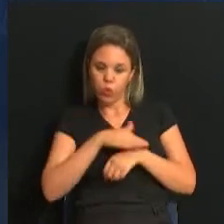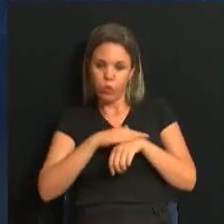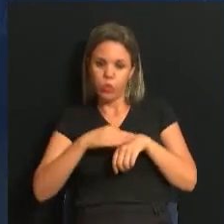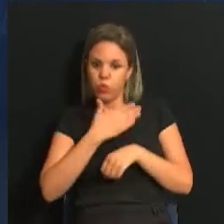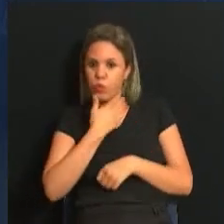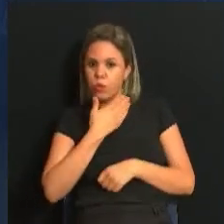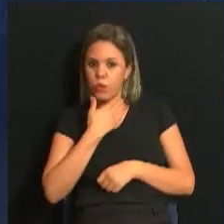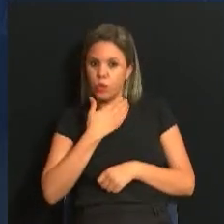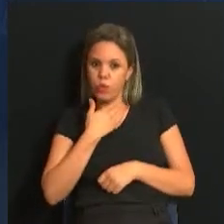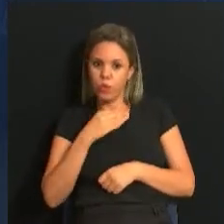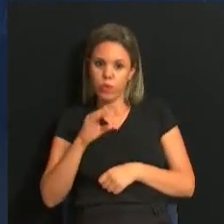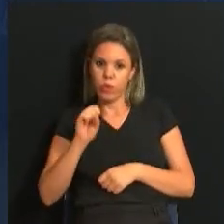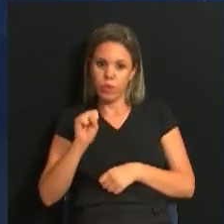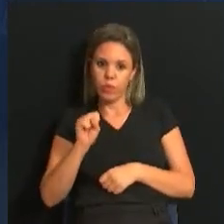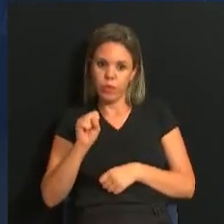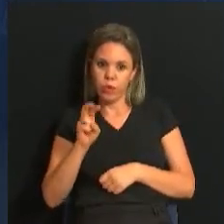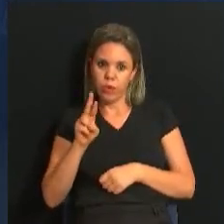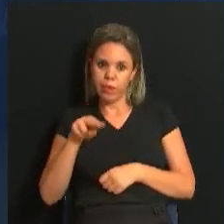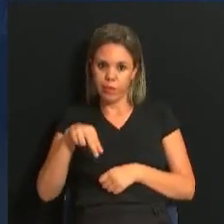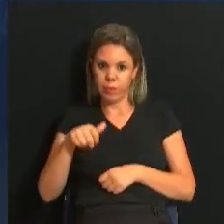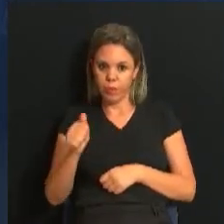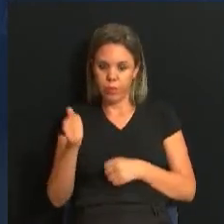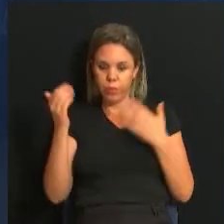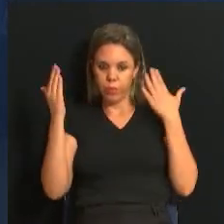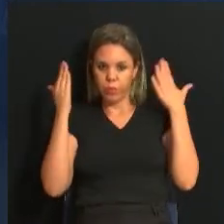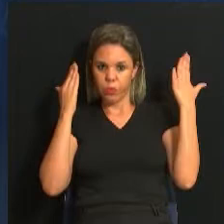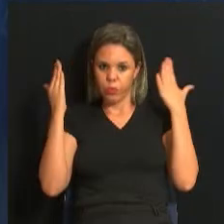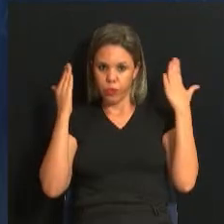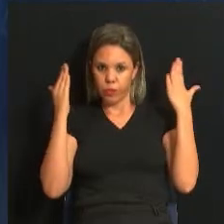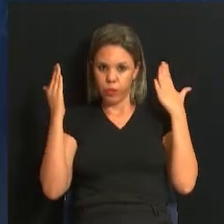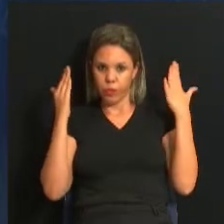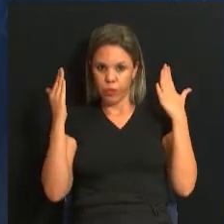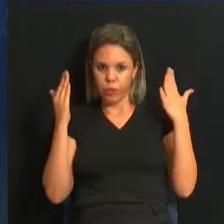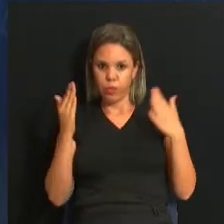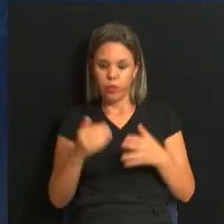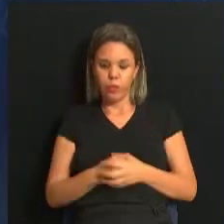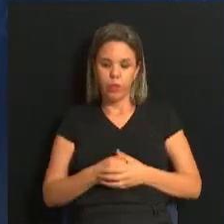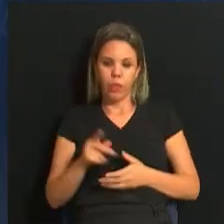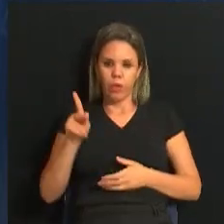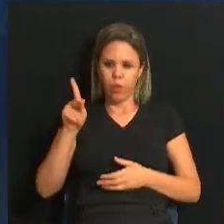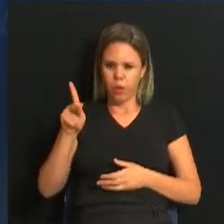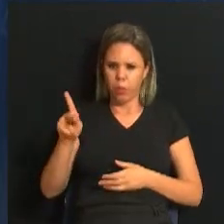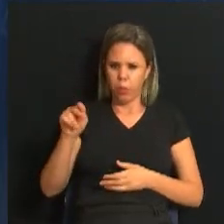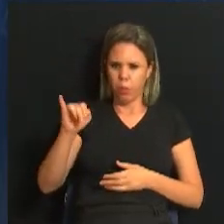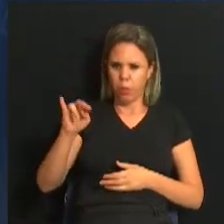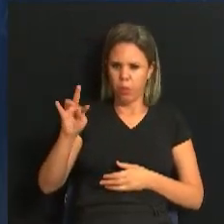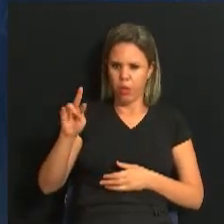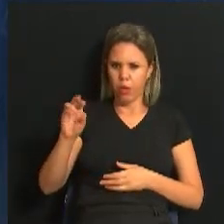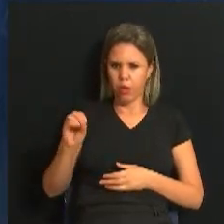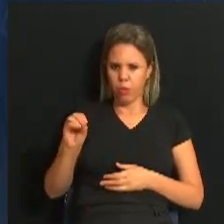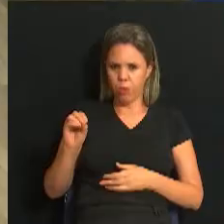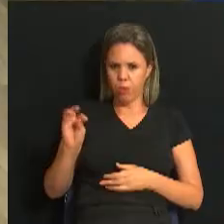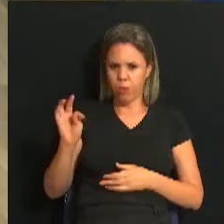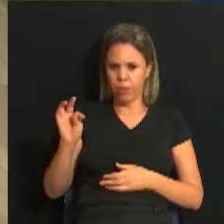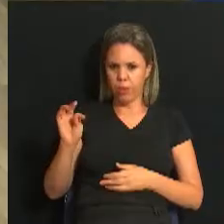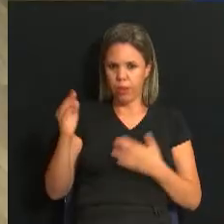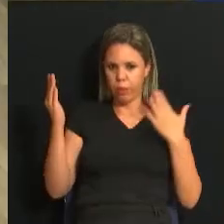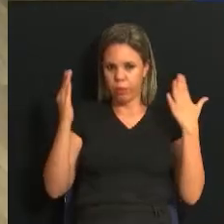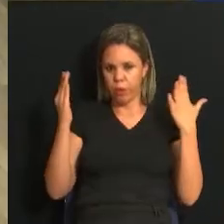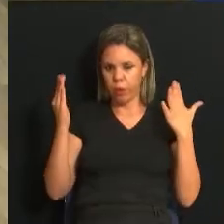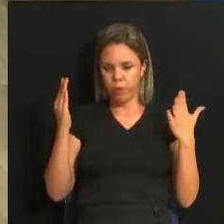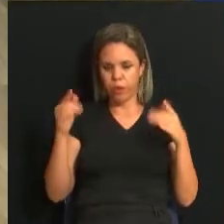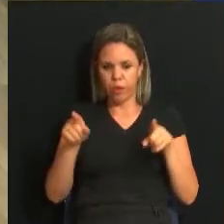com a Sabrina Amaral, ela que é psicóloga, hipnoterapeuta clínica, coach da mente. Então, Sabrina,